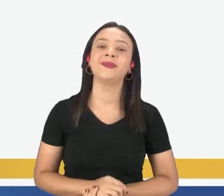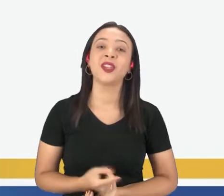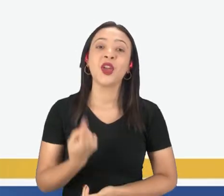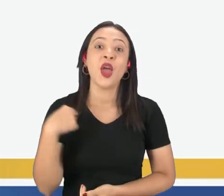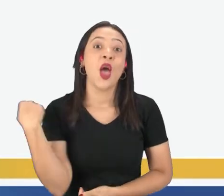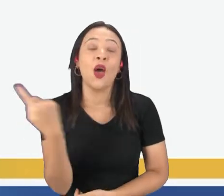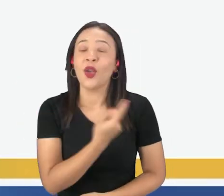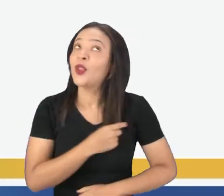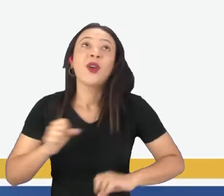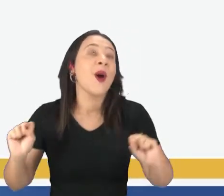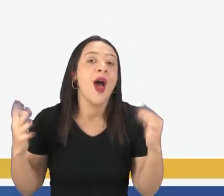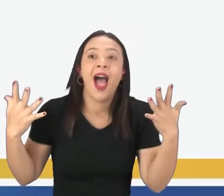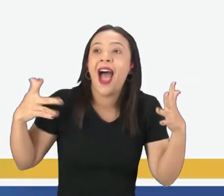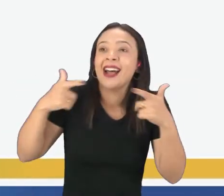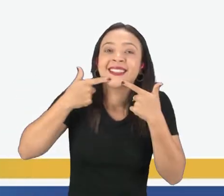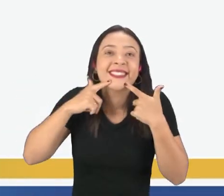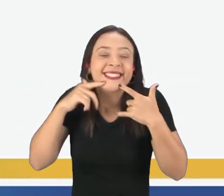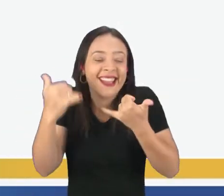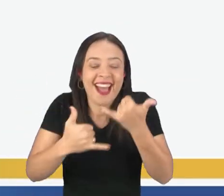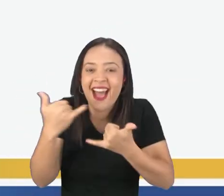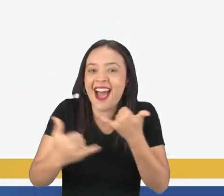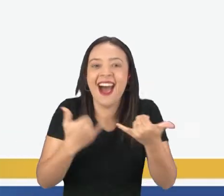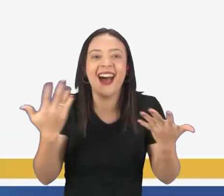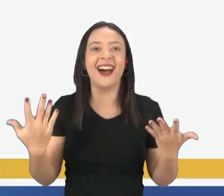Nós vamos nos divertir muito.